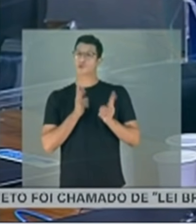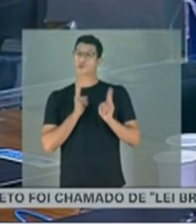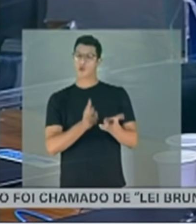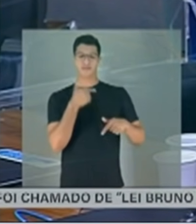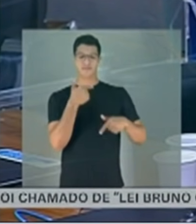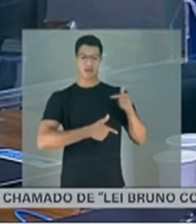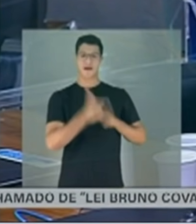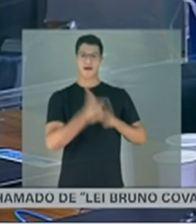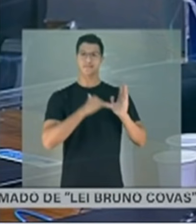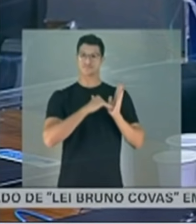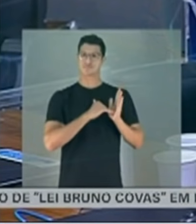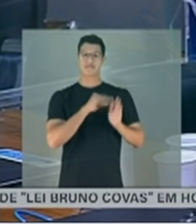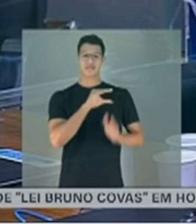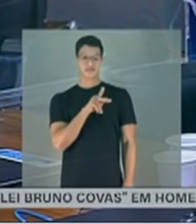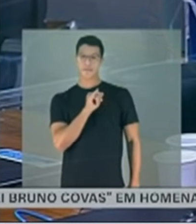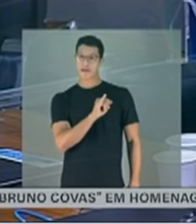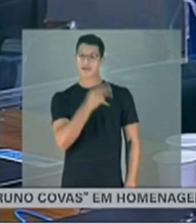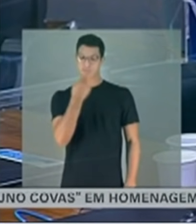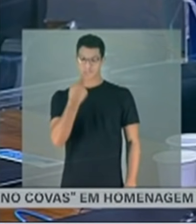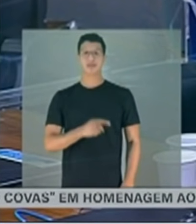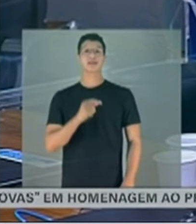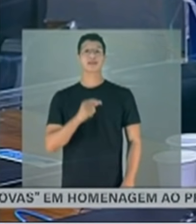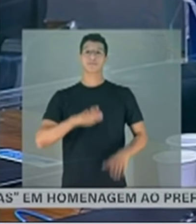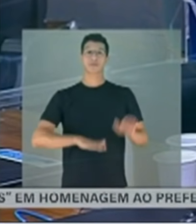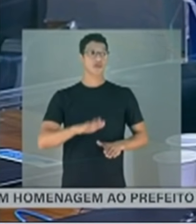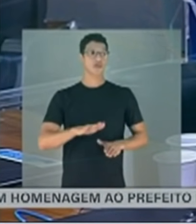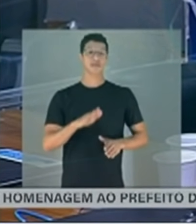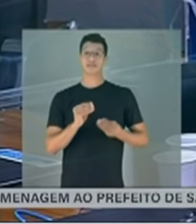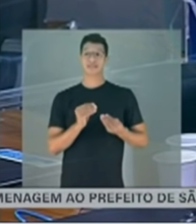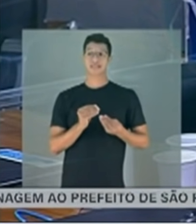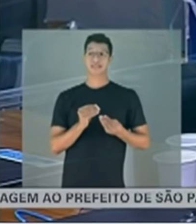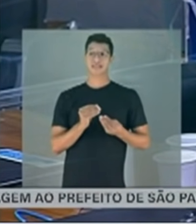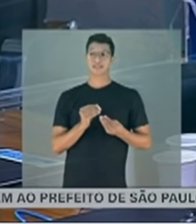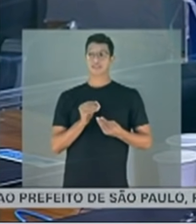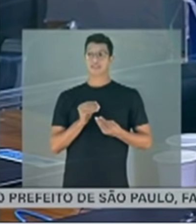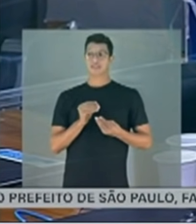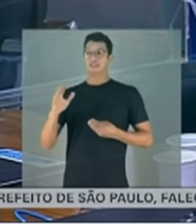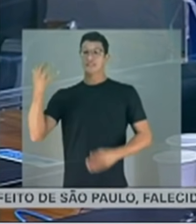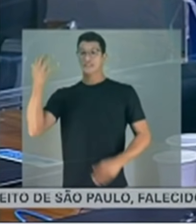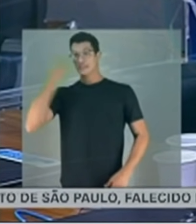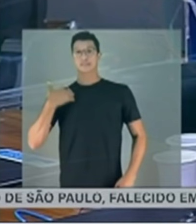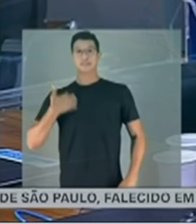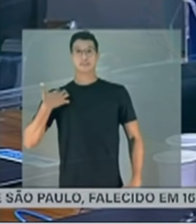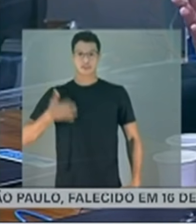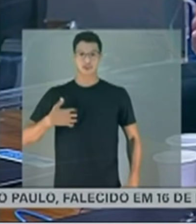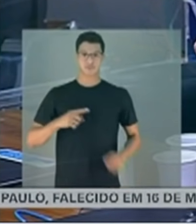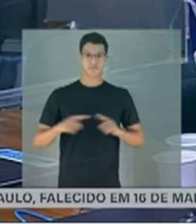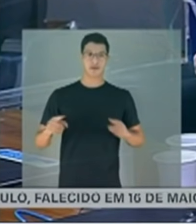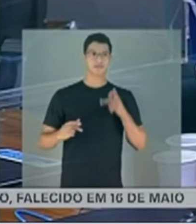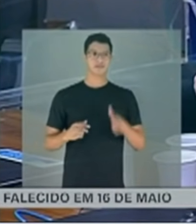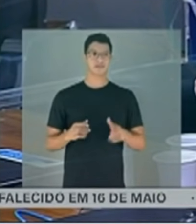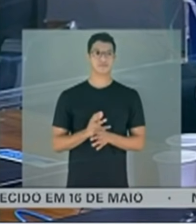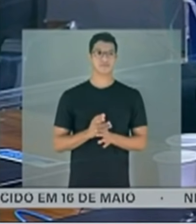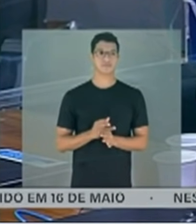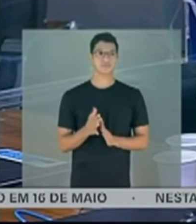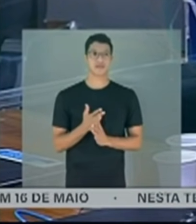trabalhar duramente aqui na CPI, o que talvez lhe dê muita raiva, mas haja como presidente